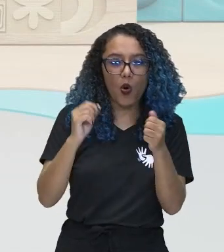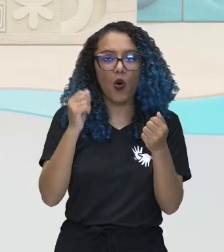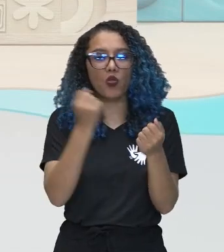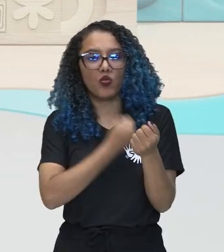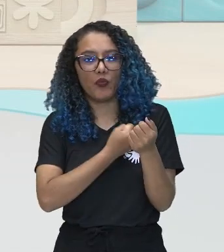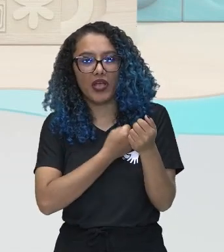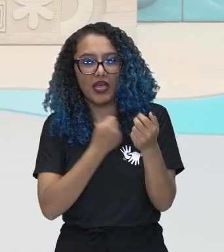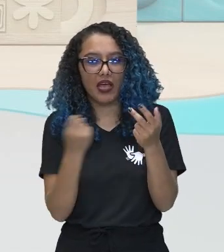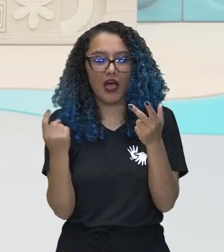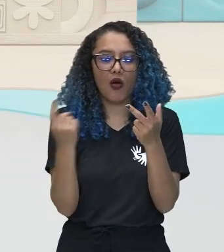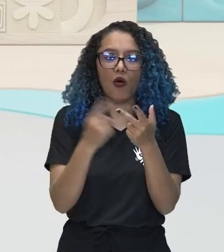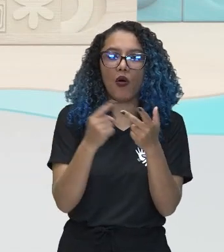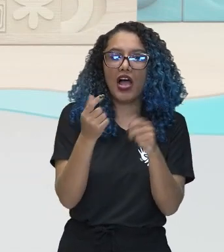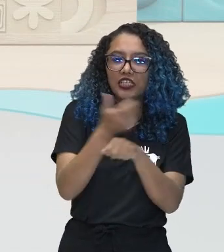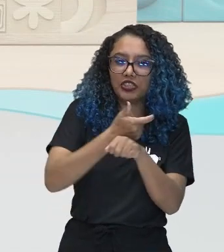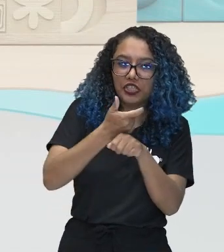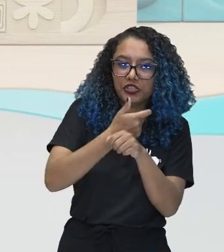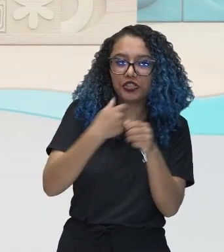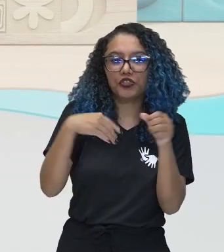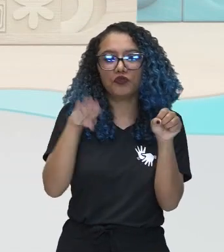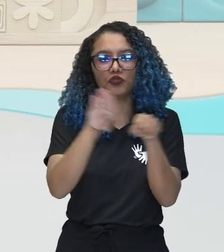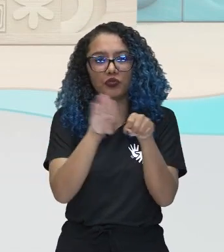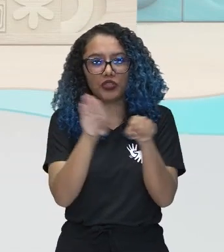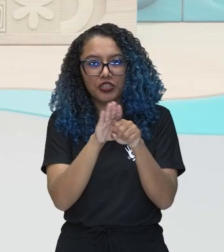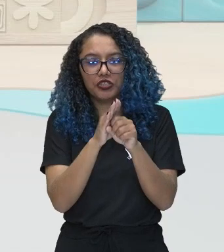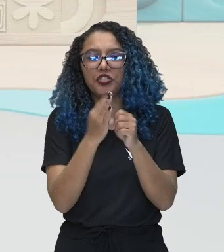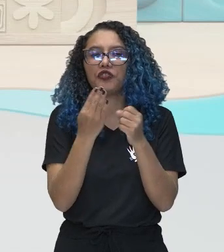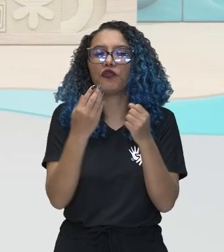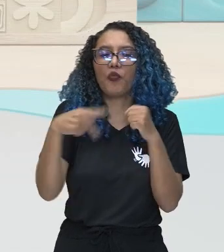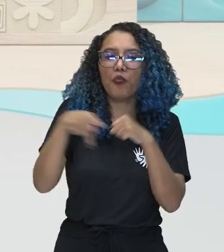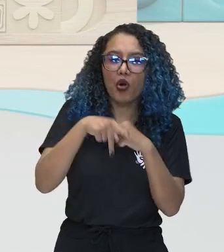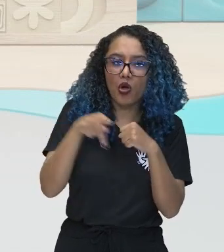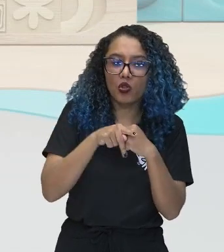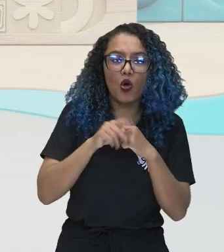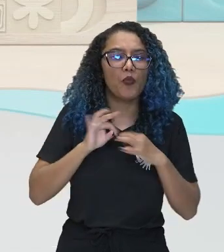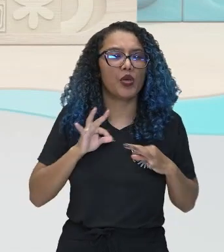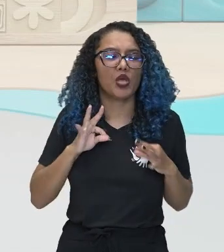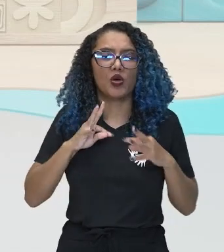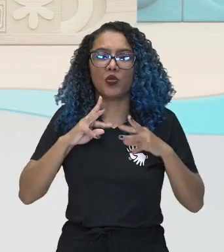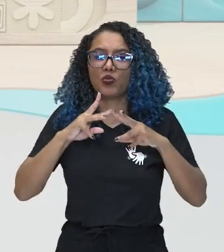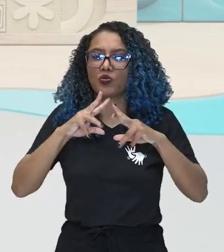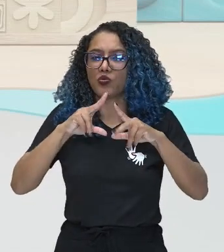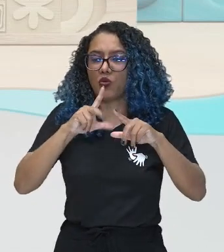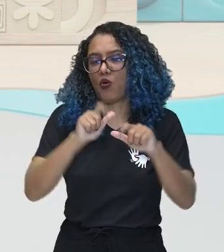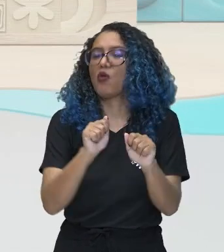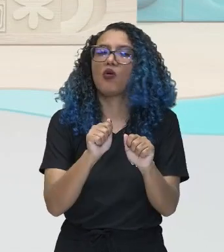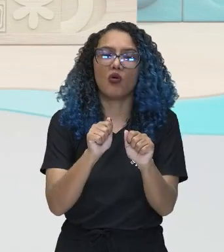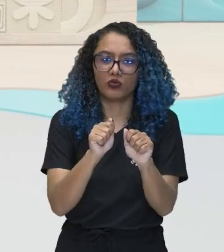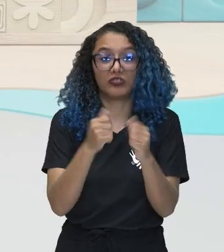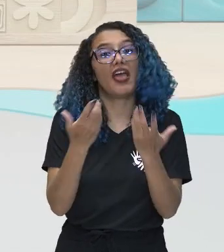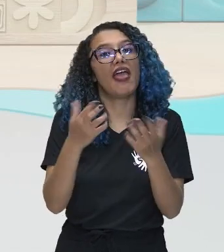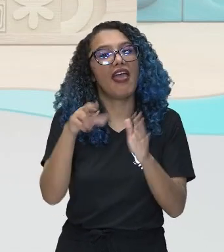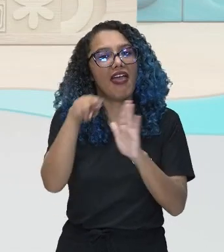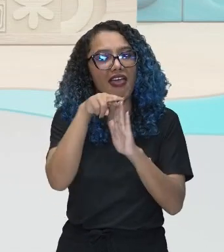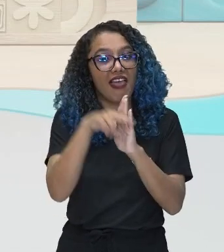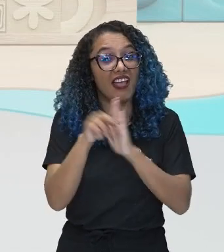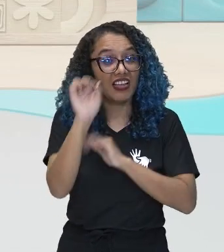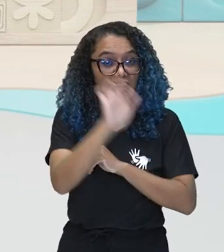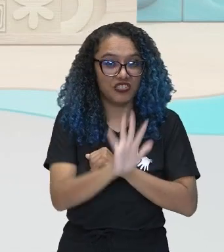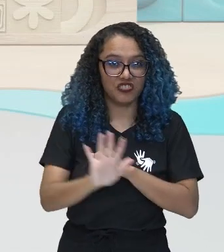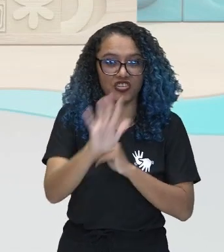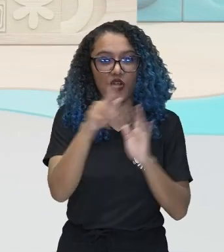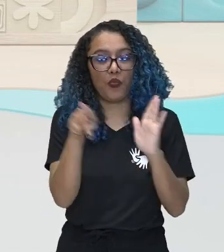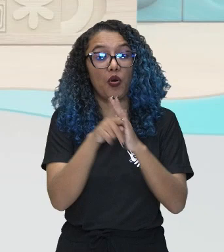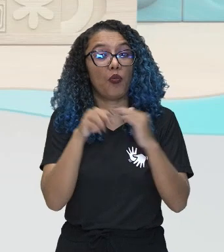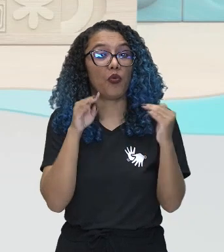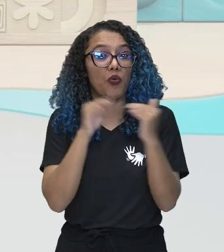possessivo minhas, com o substantivo ao qual se referem, malas. Essa é a regra geral da concordância